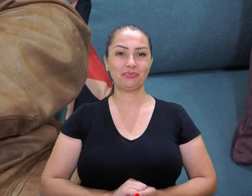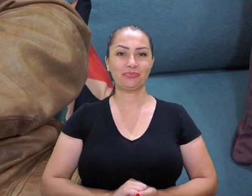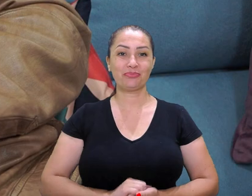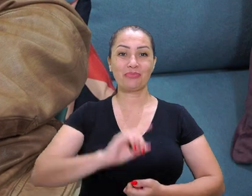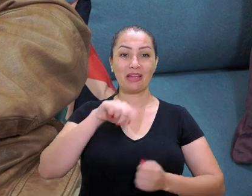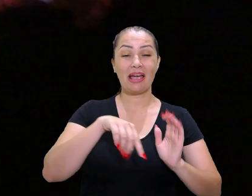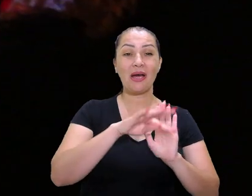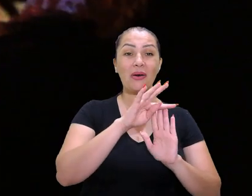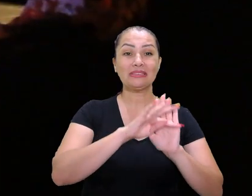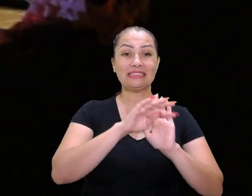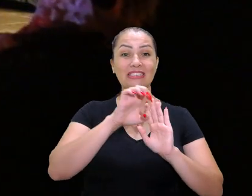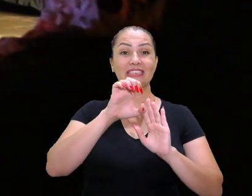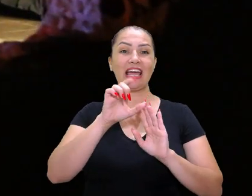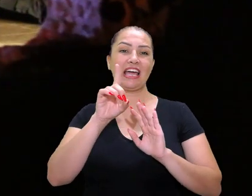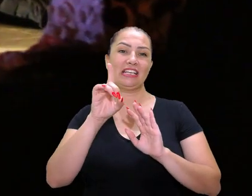Edgar Allan Poe.